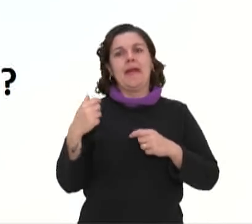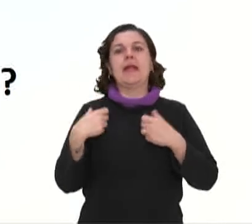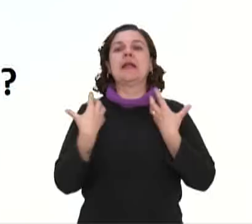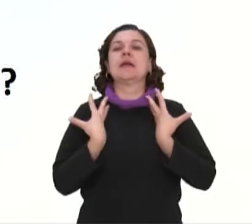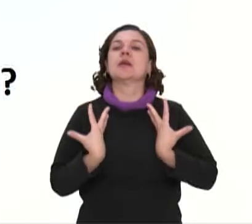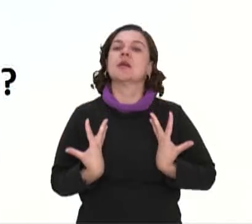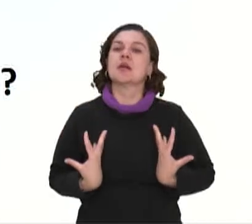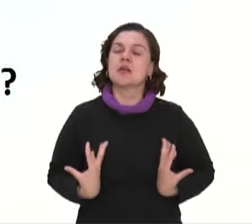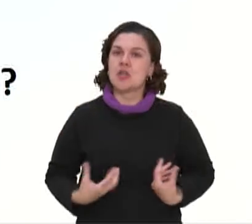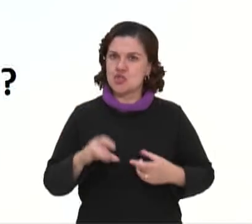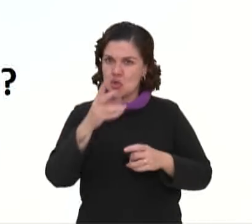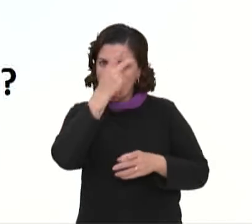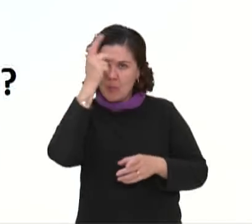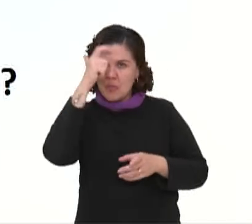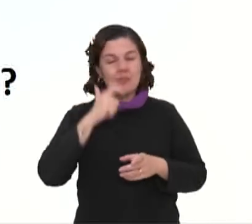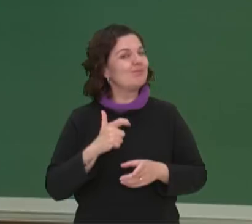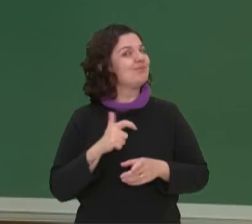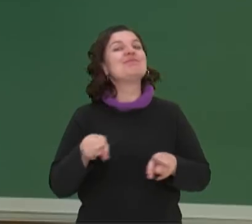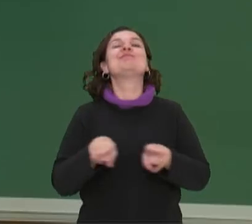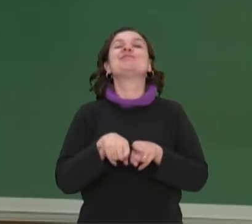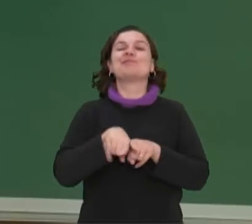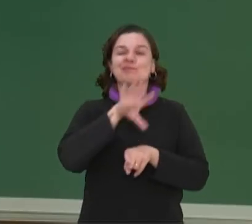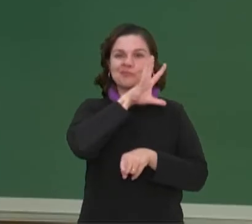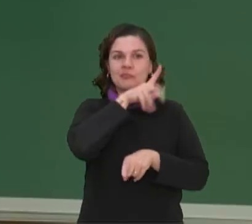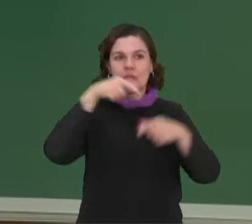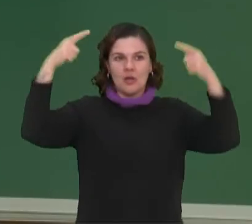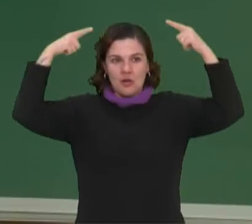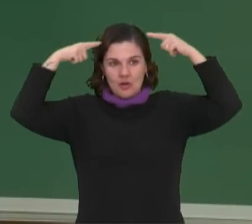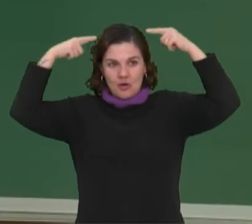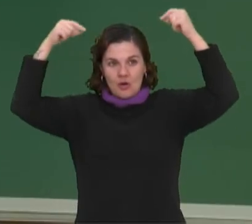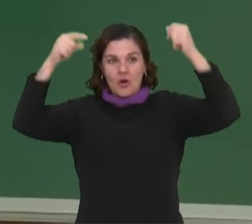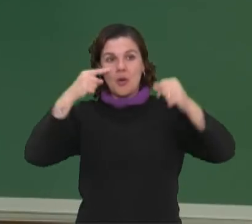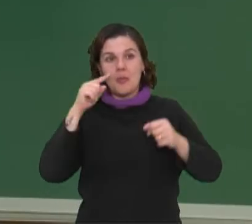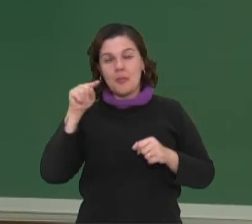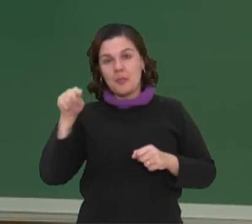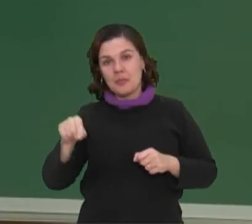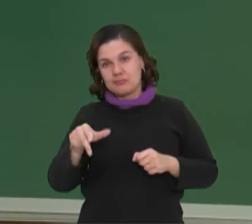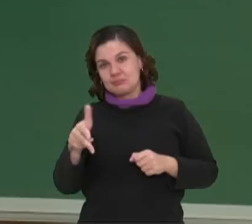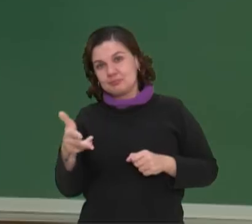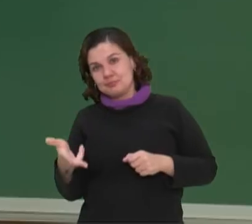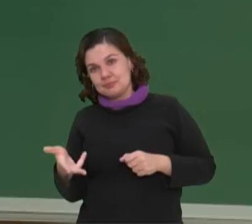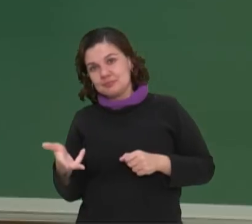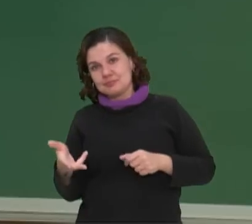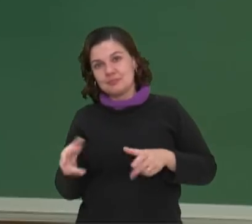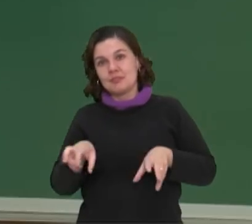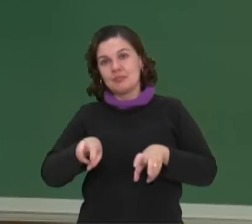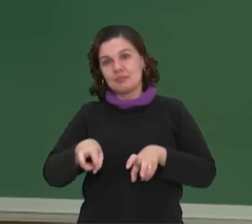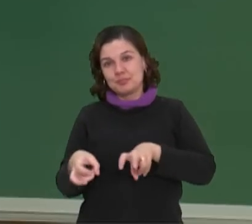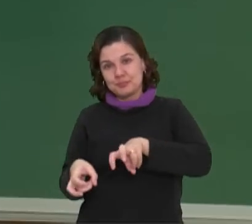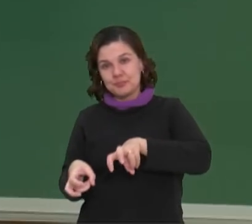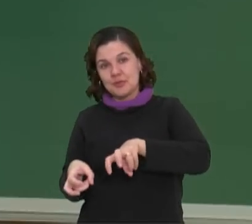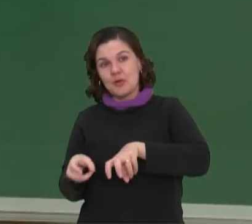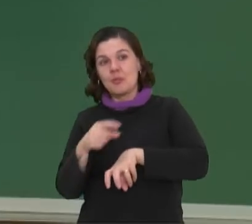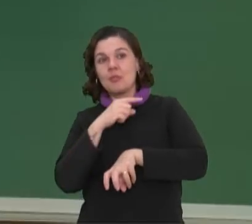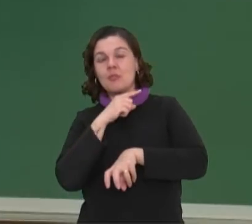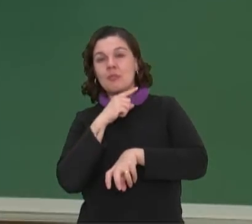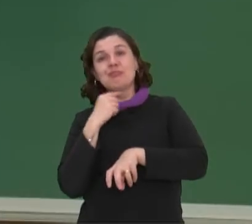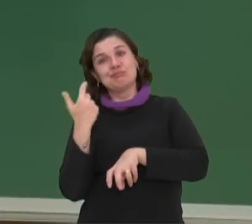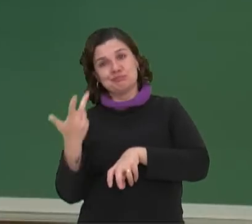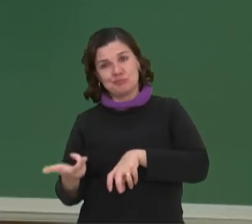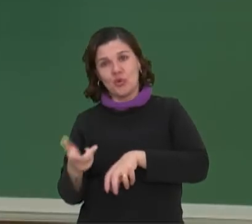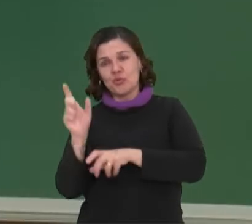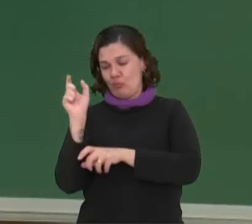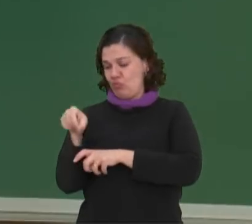não só para os tropeiros, como para os animais. Você repara um animal aqui possivelmente morto sendo alvo de